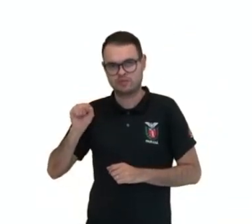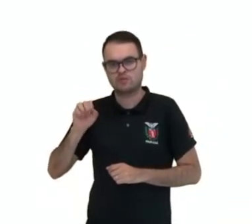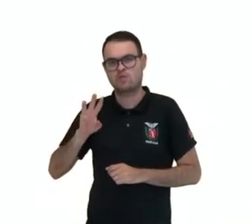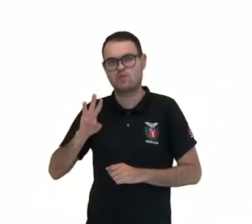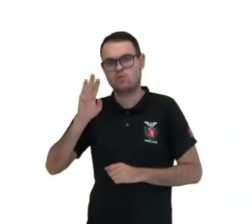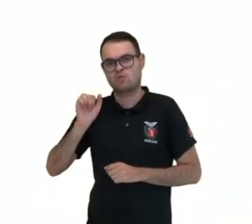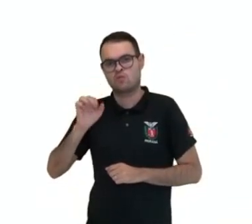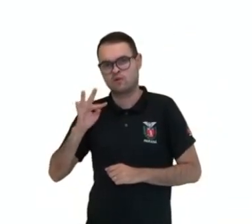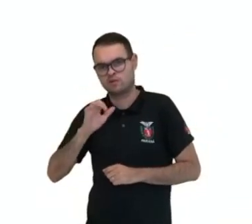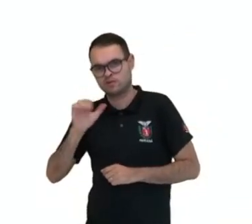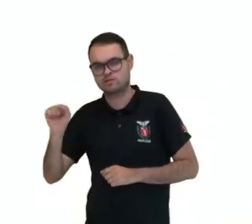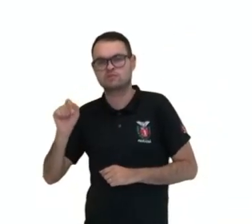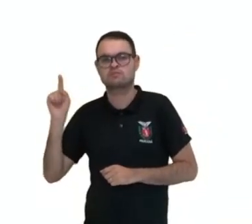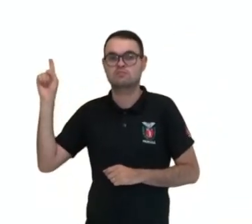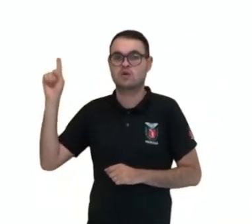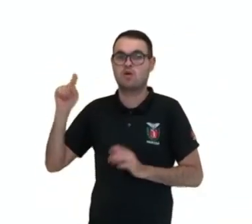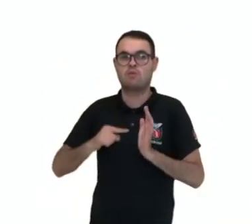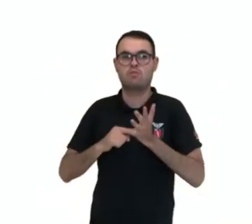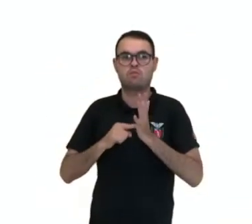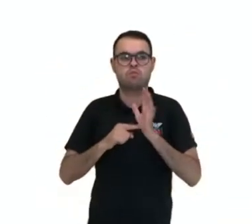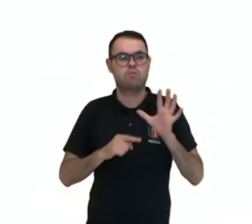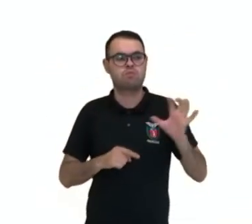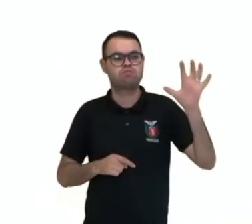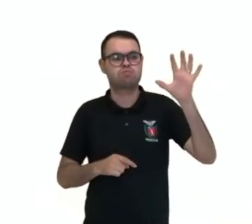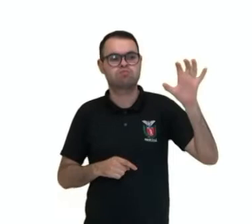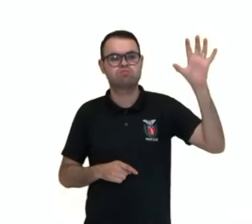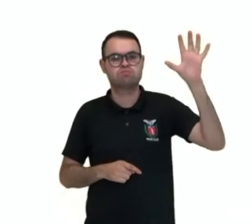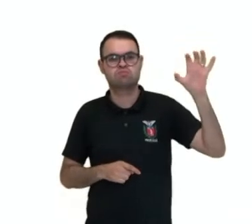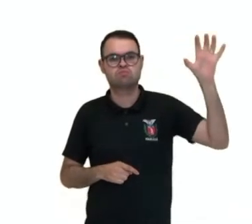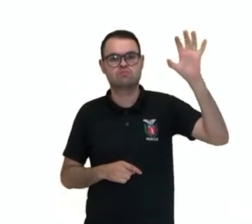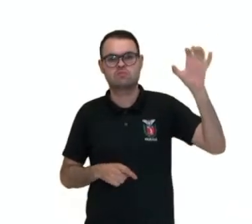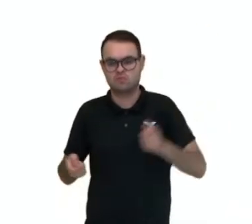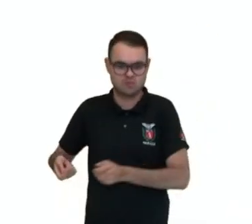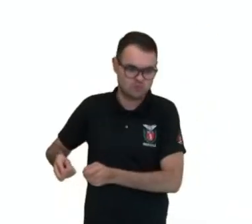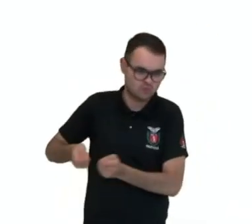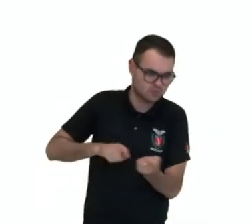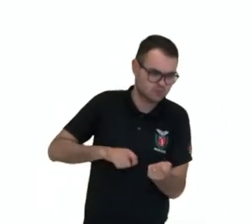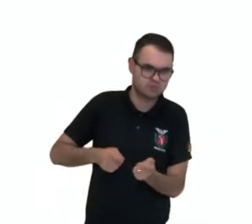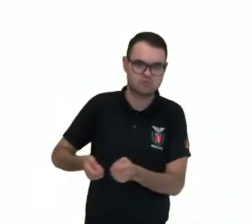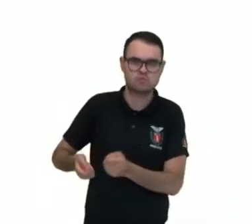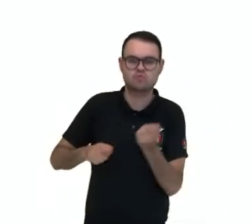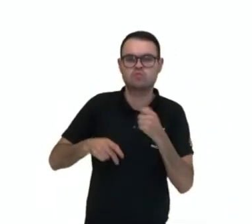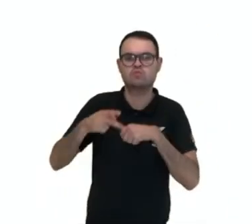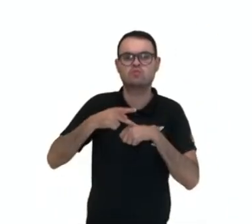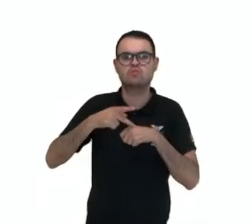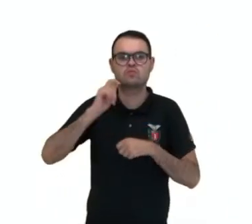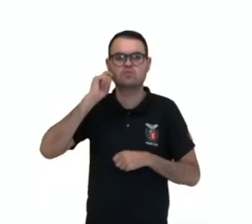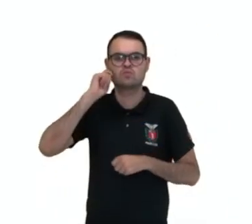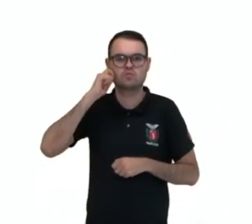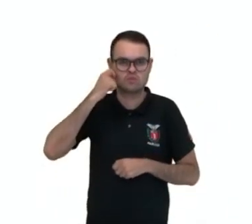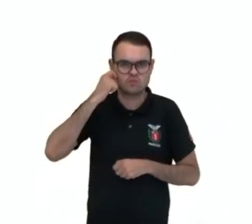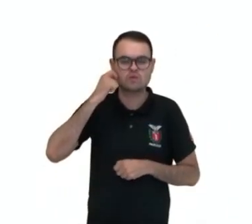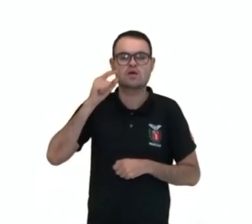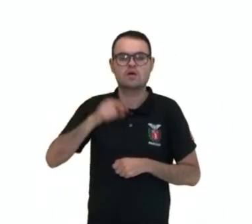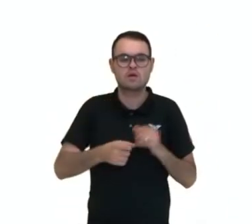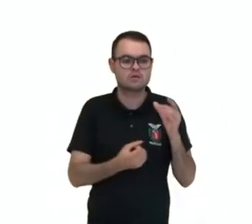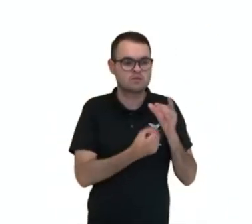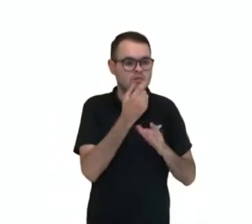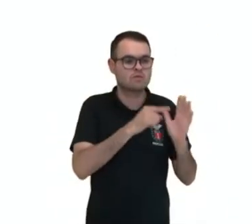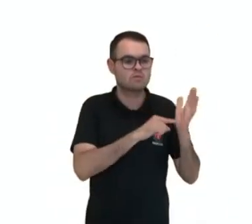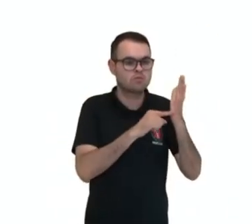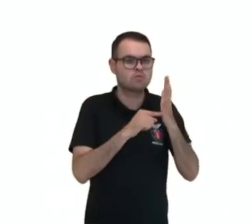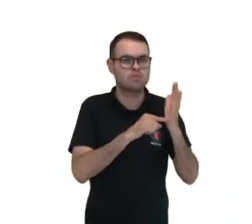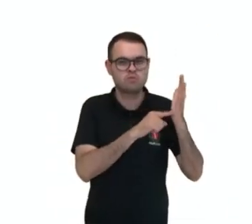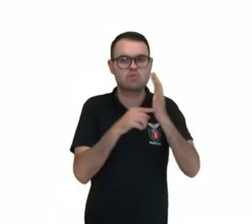na Inglaterra. A máquina a vapor permitiu o uso do carvão como combustível para mover máquinas de tear e máquinas de